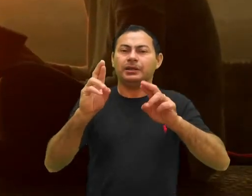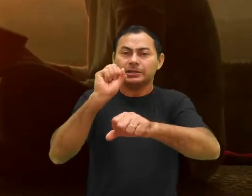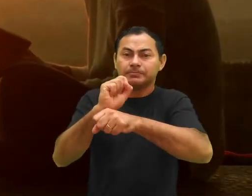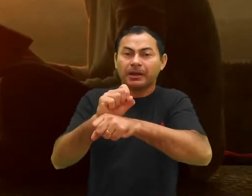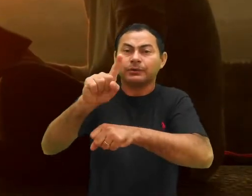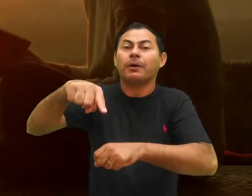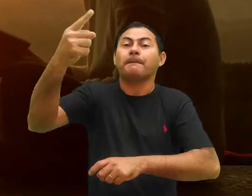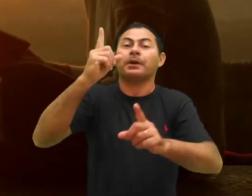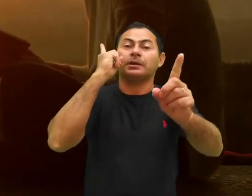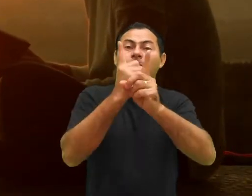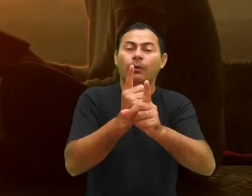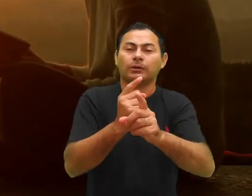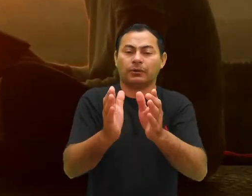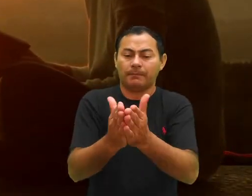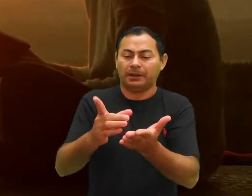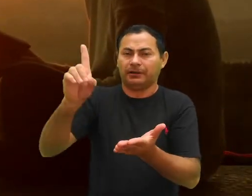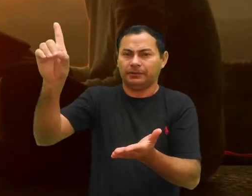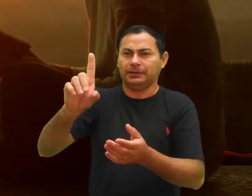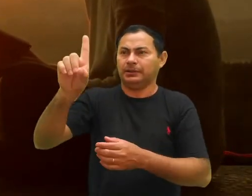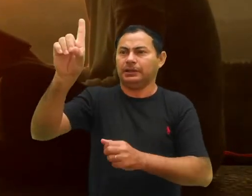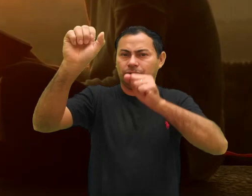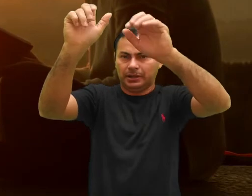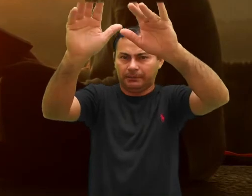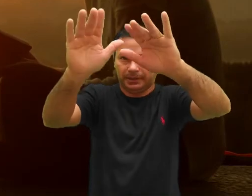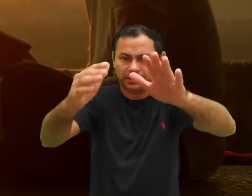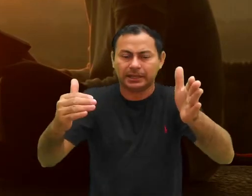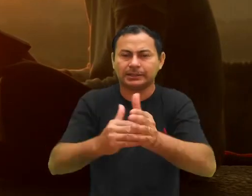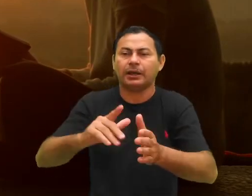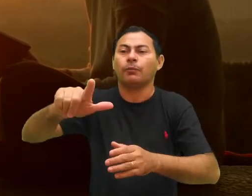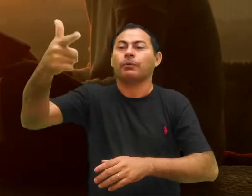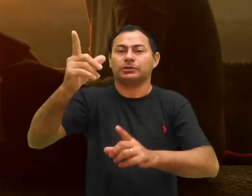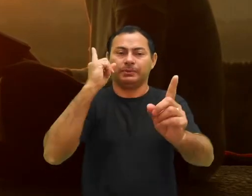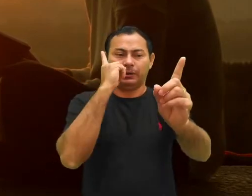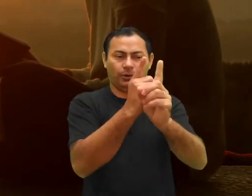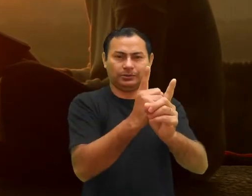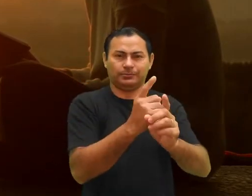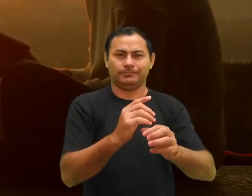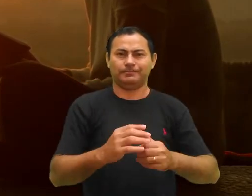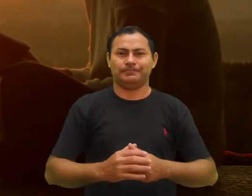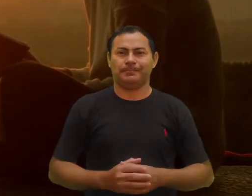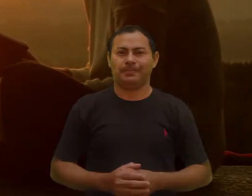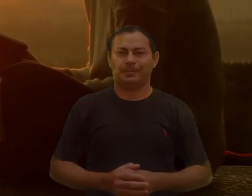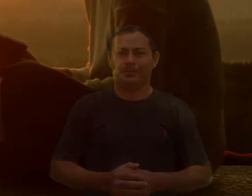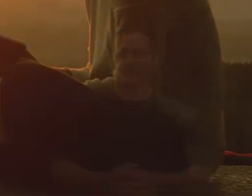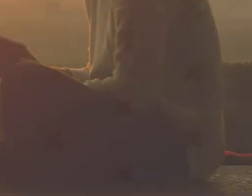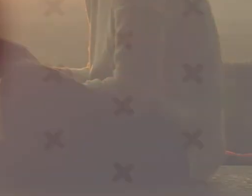coração. Espero você para o próximo encontro com a palavra. Deus te abençoe e até lá.